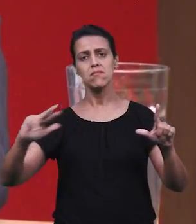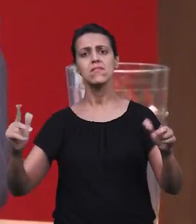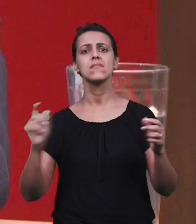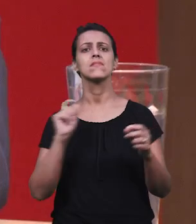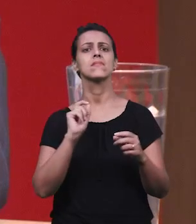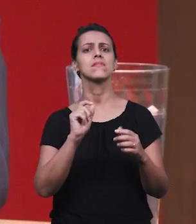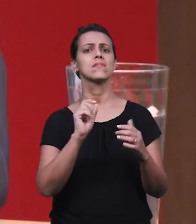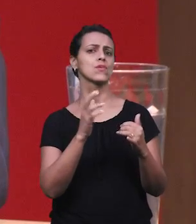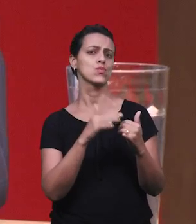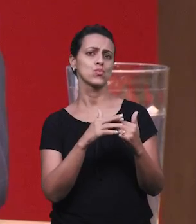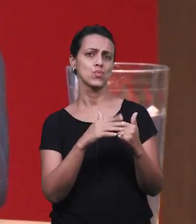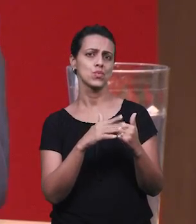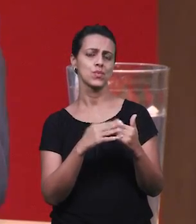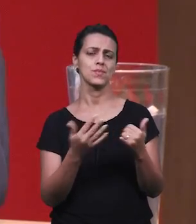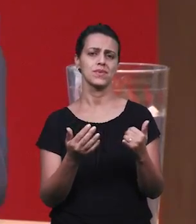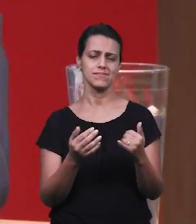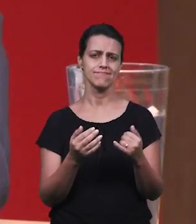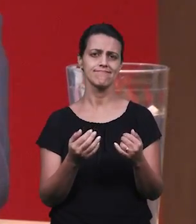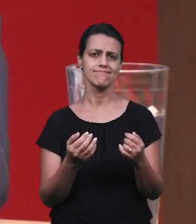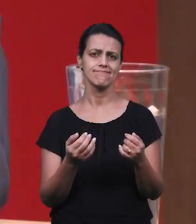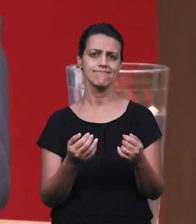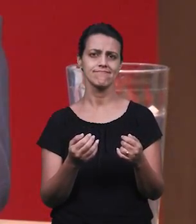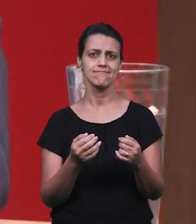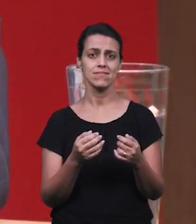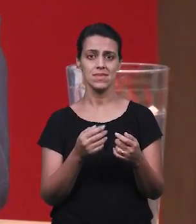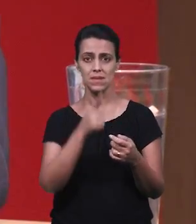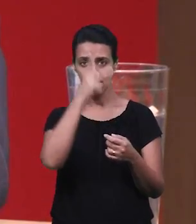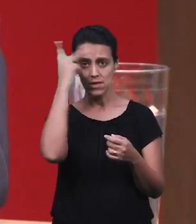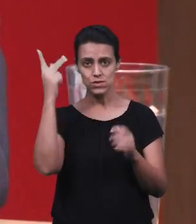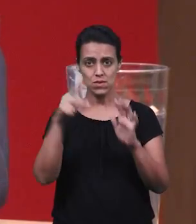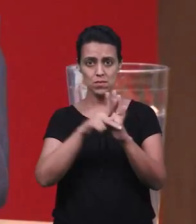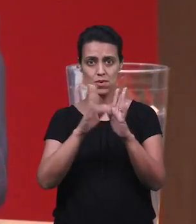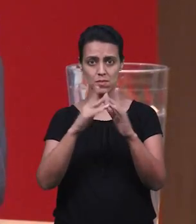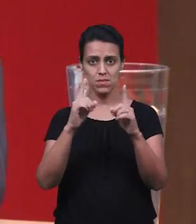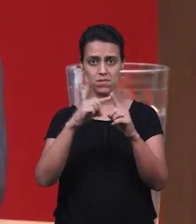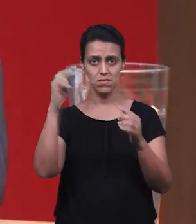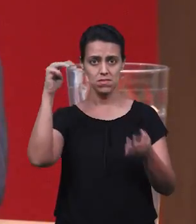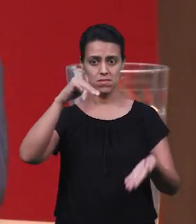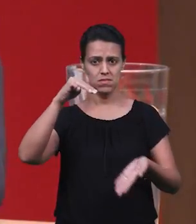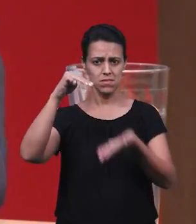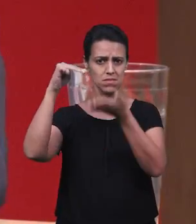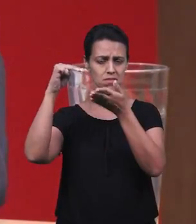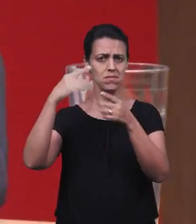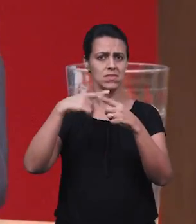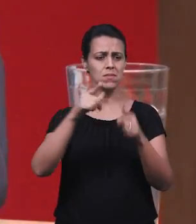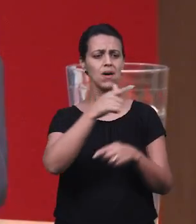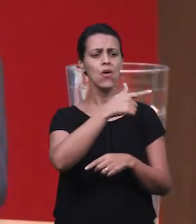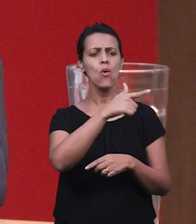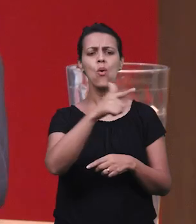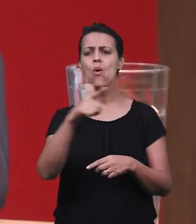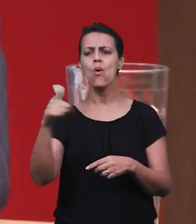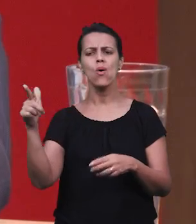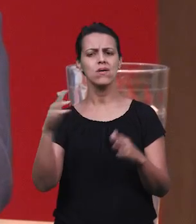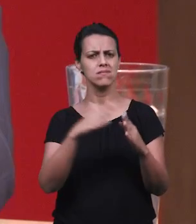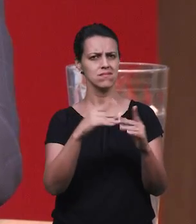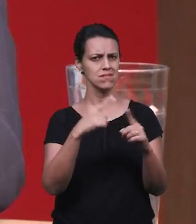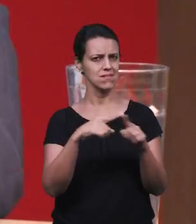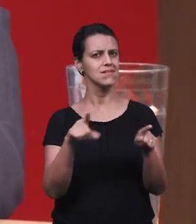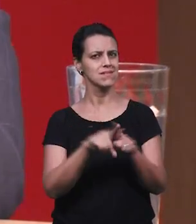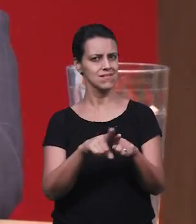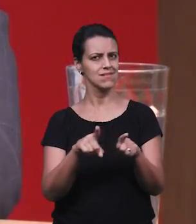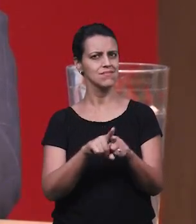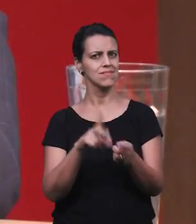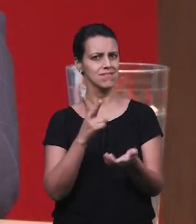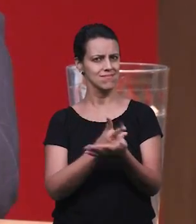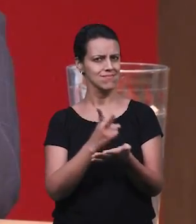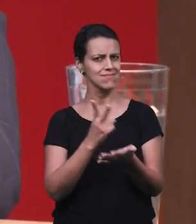YouTube. Não só os nossos irmãos da Igreja Cristã Maranata, mas irmãos de outras igrejas que sempre estão